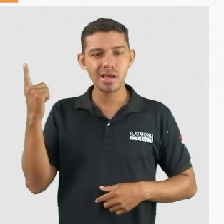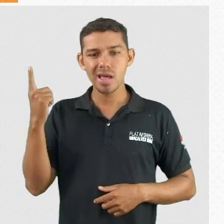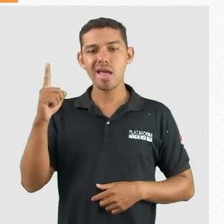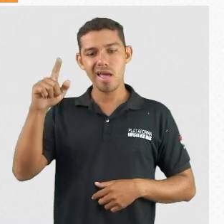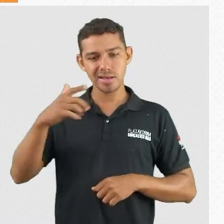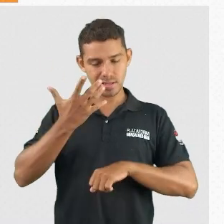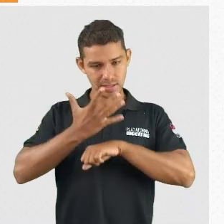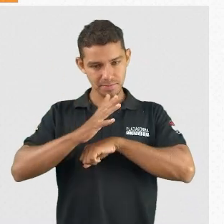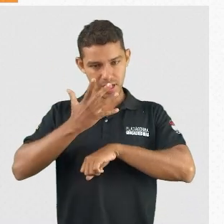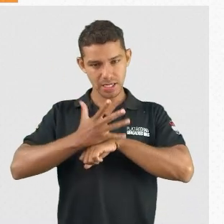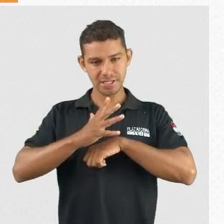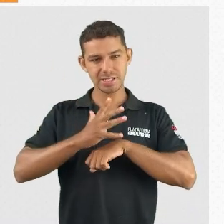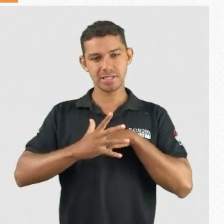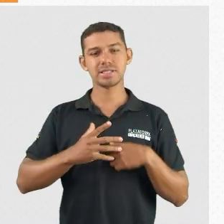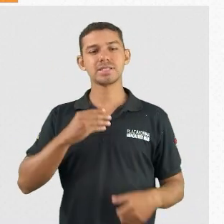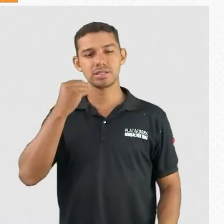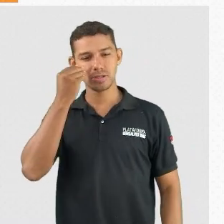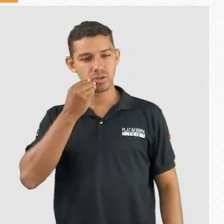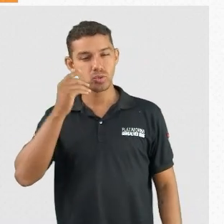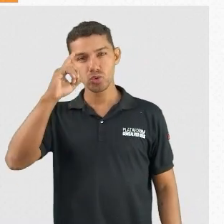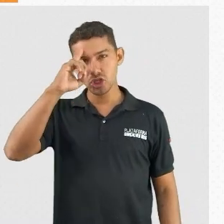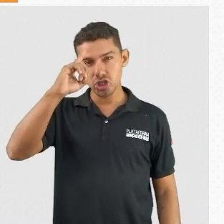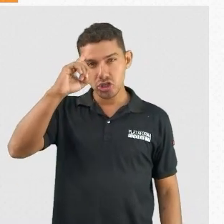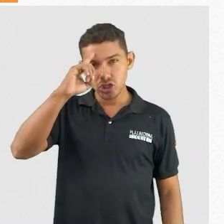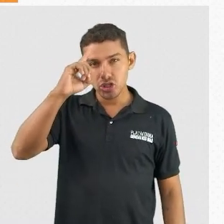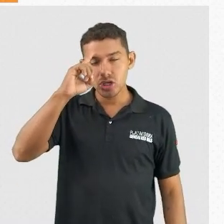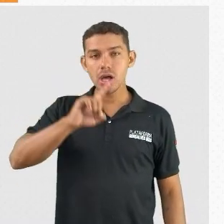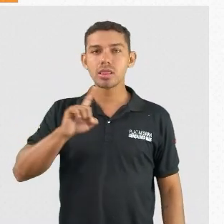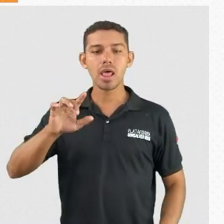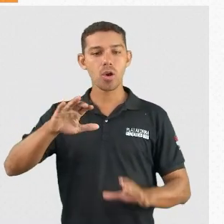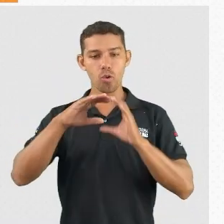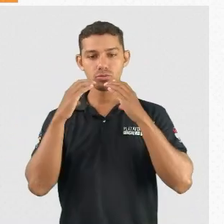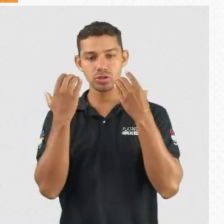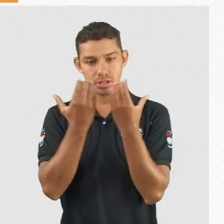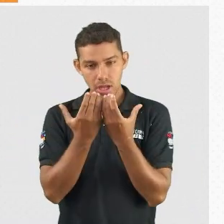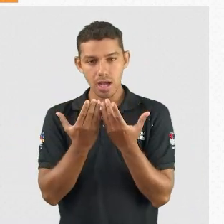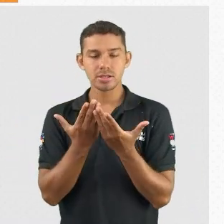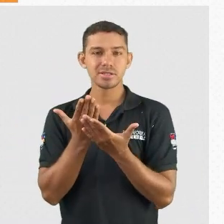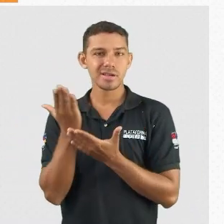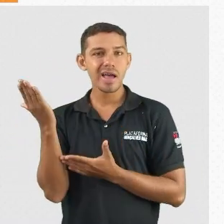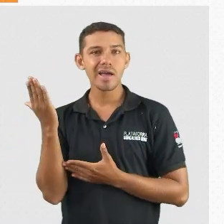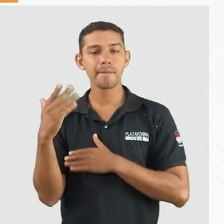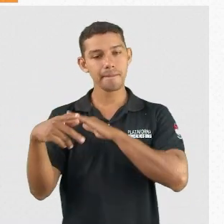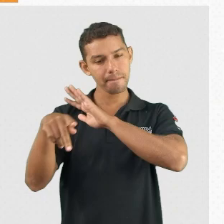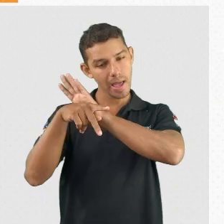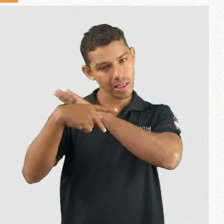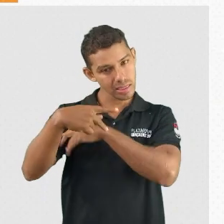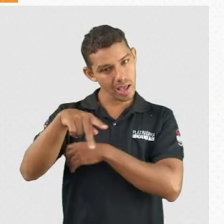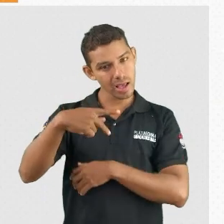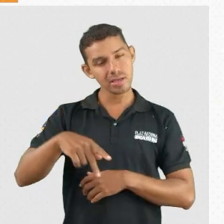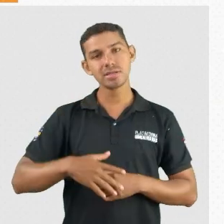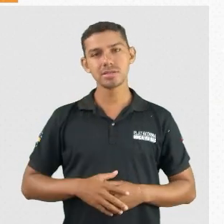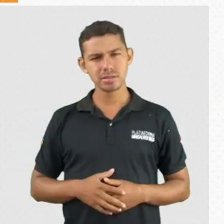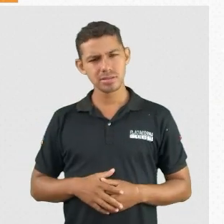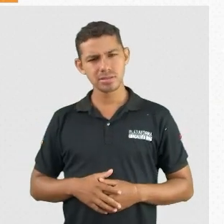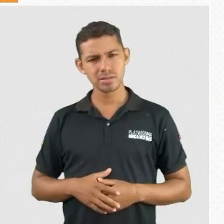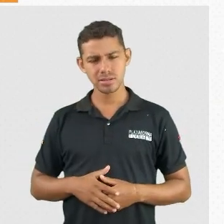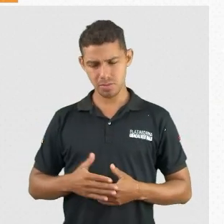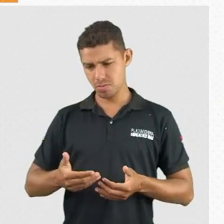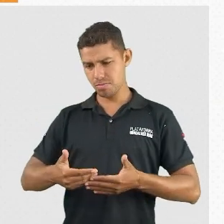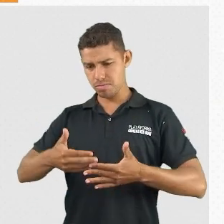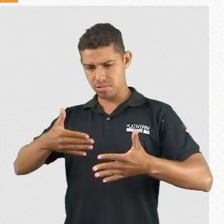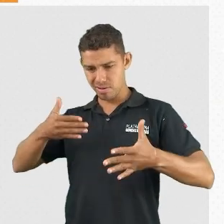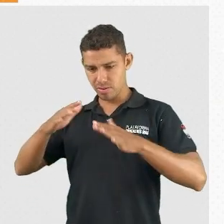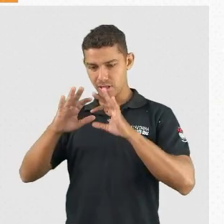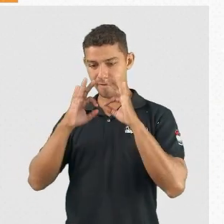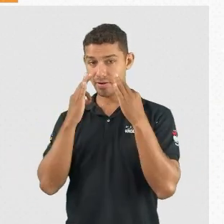essas práticas, saberes mesmo do dia a dia, da comunidade que você pertence, de alguém mais antigo na sua